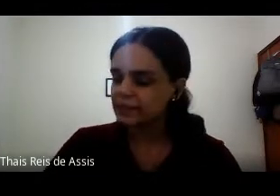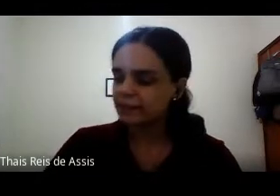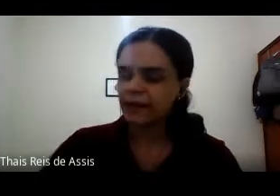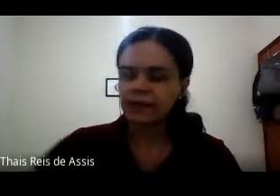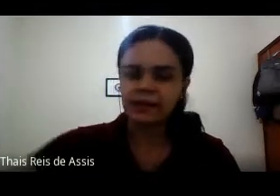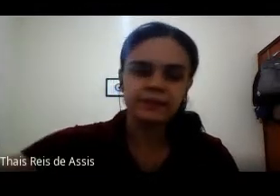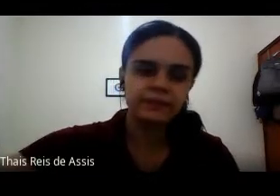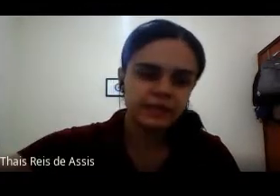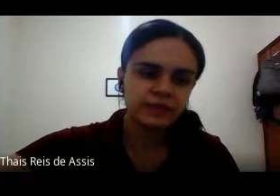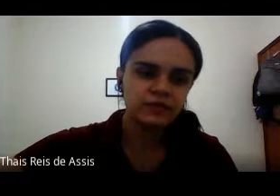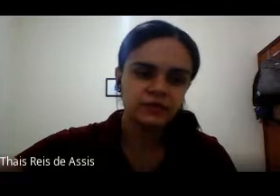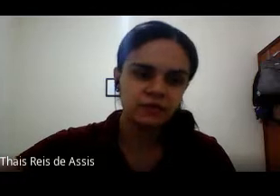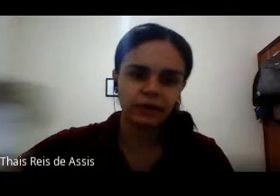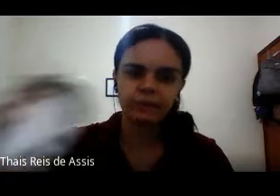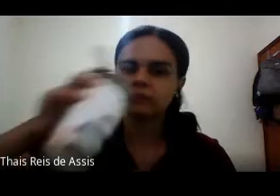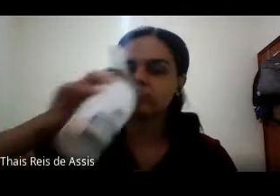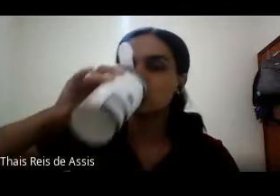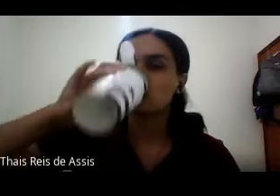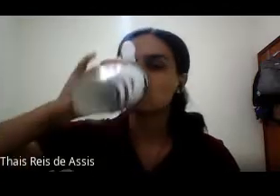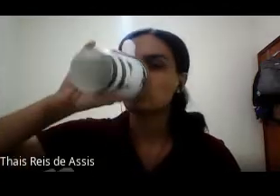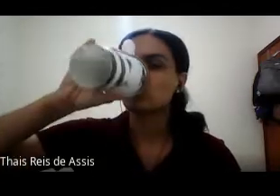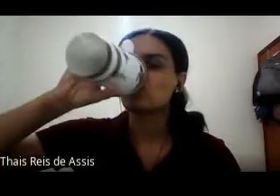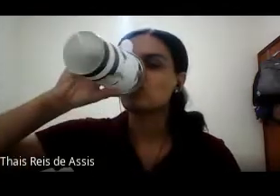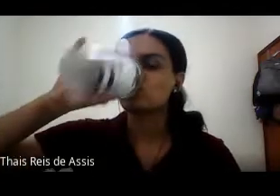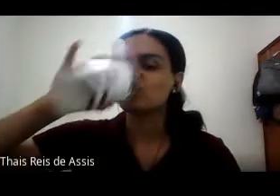que seria para ele essa nova escola?